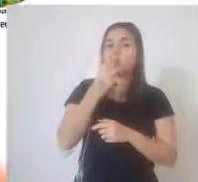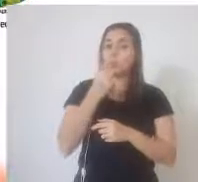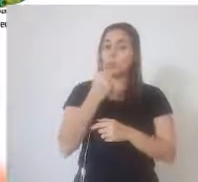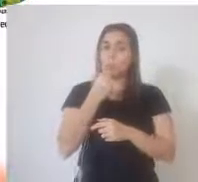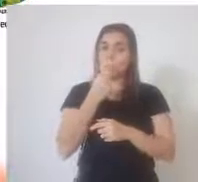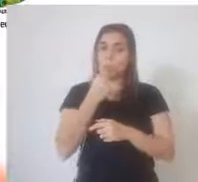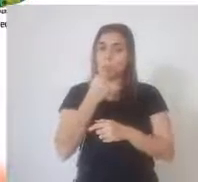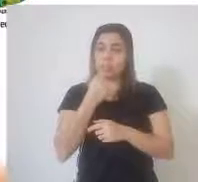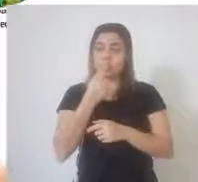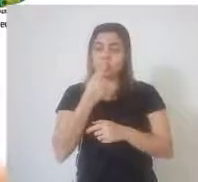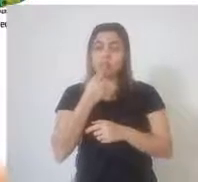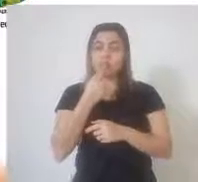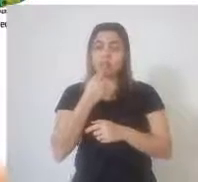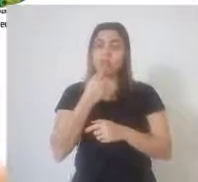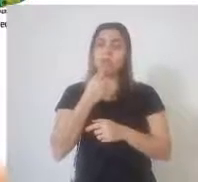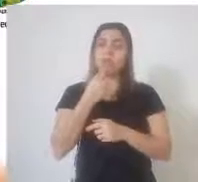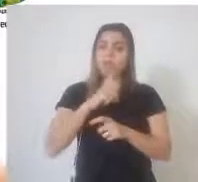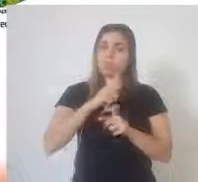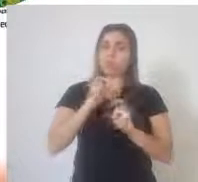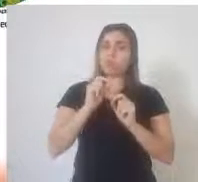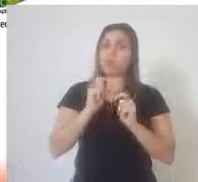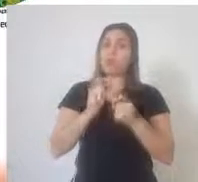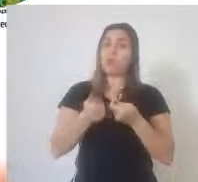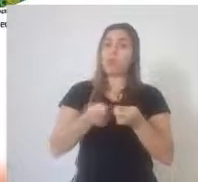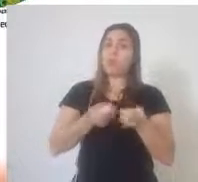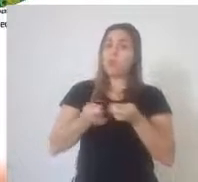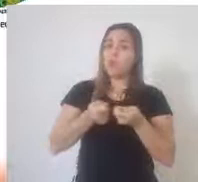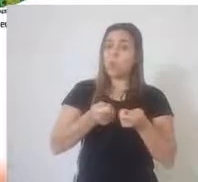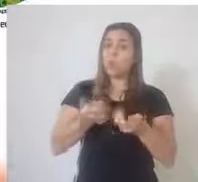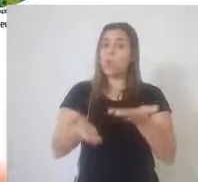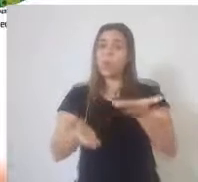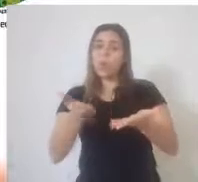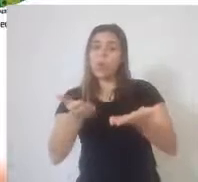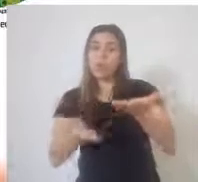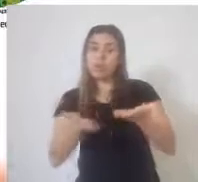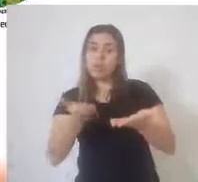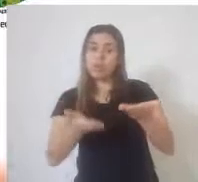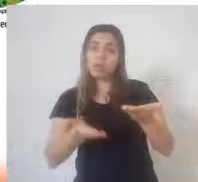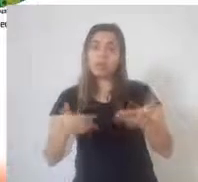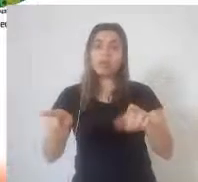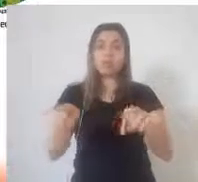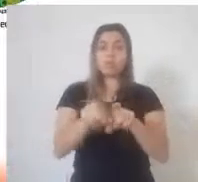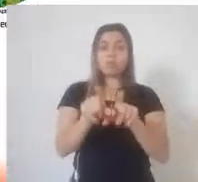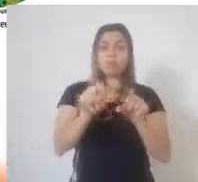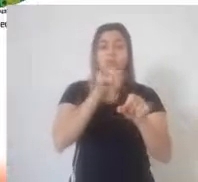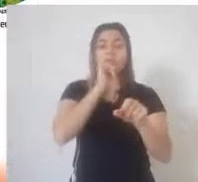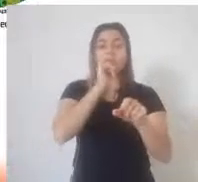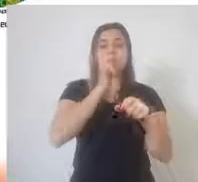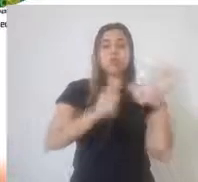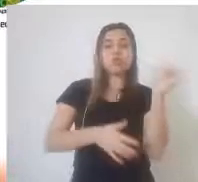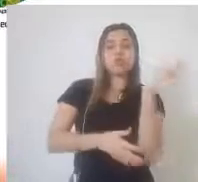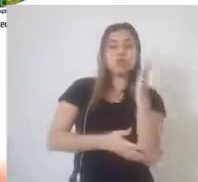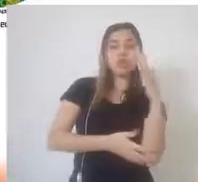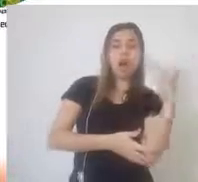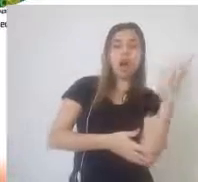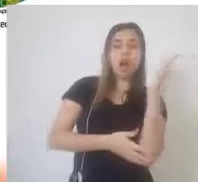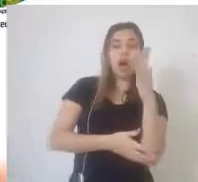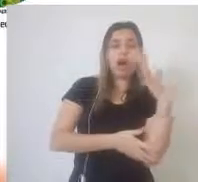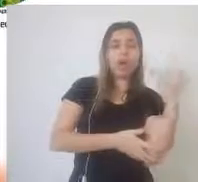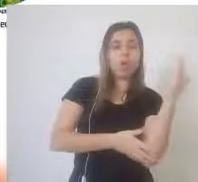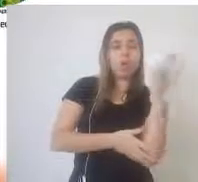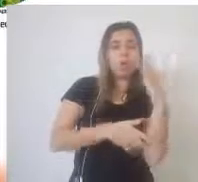a fonte principal de alimentação vem de produtor, né, vem de vegetais e algas,